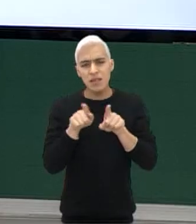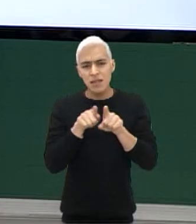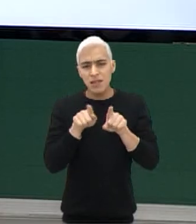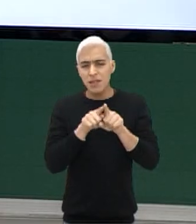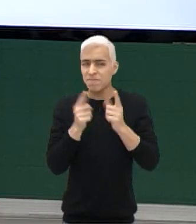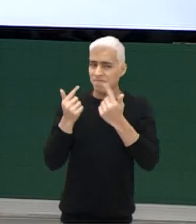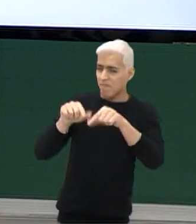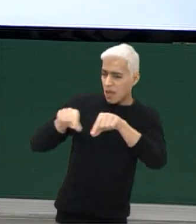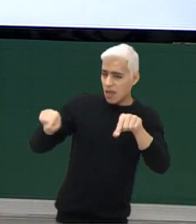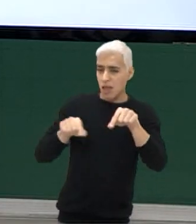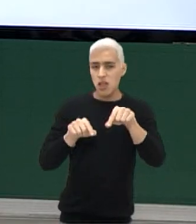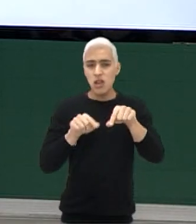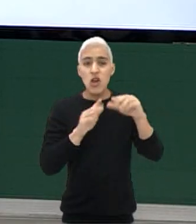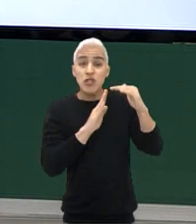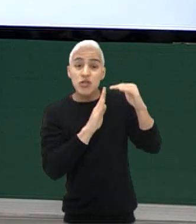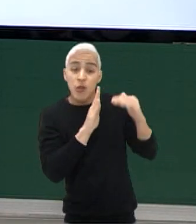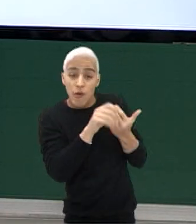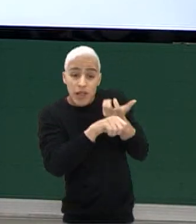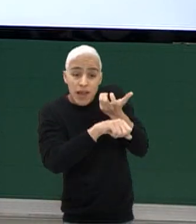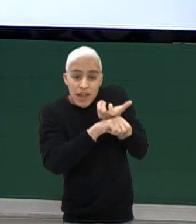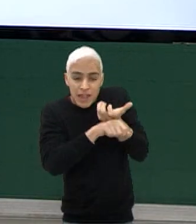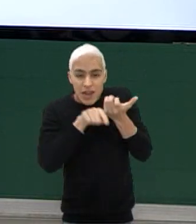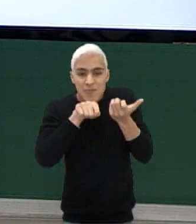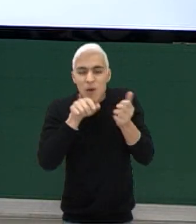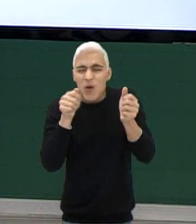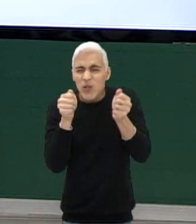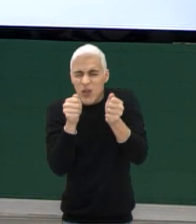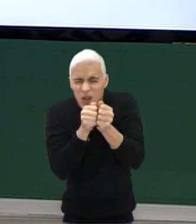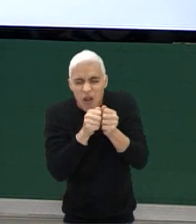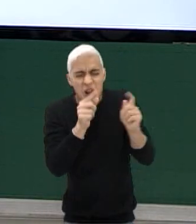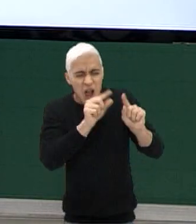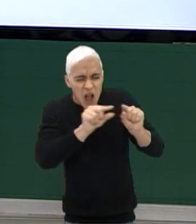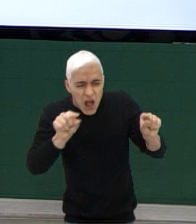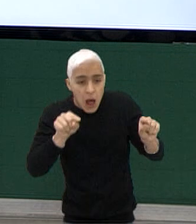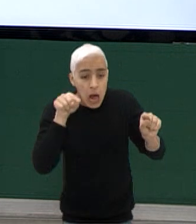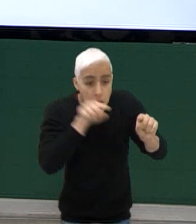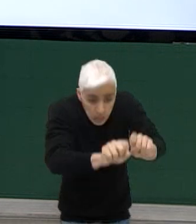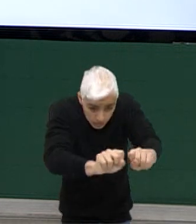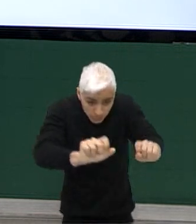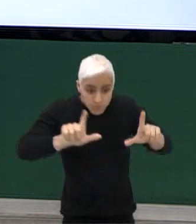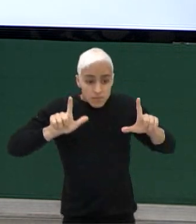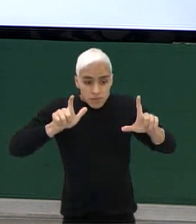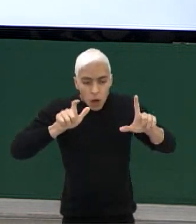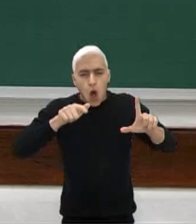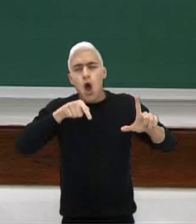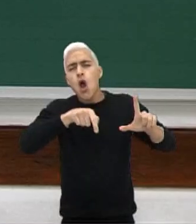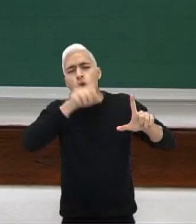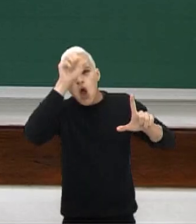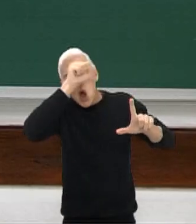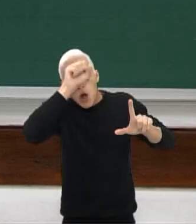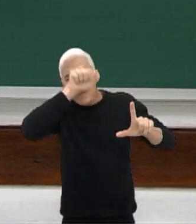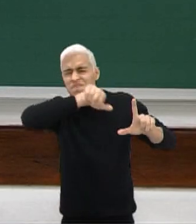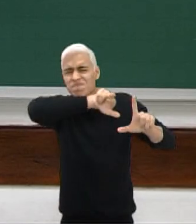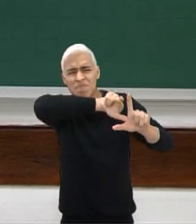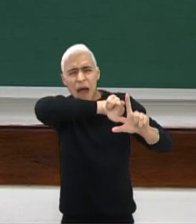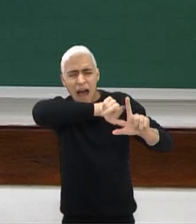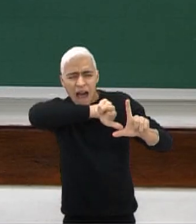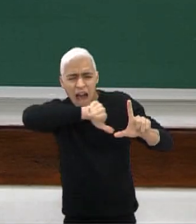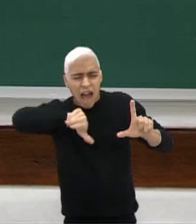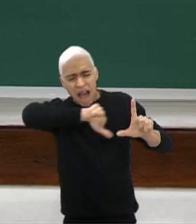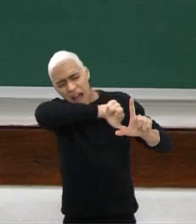todamateria.com.br, um site bem bacana para que vocês aprendam sobre